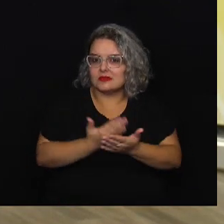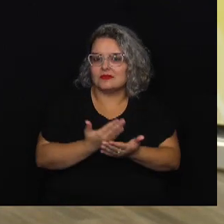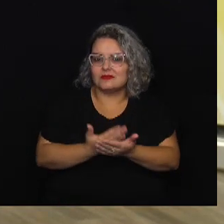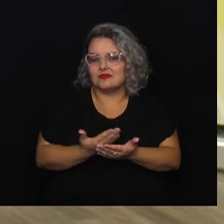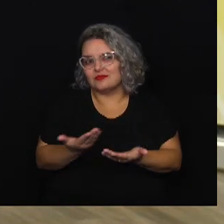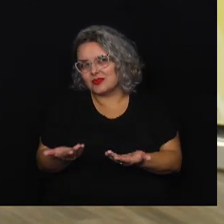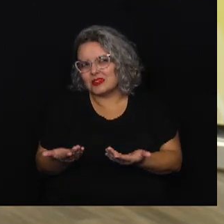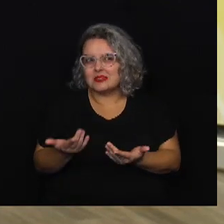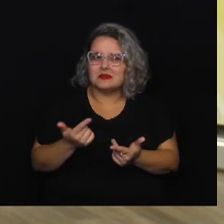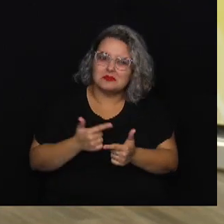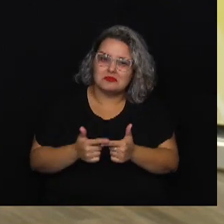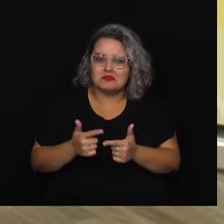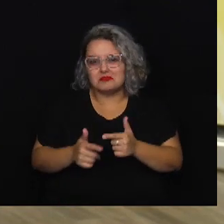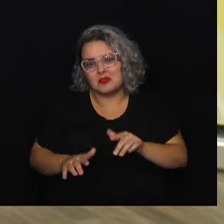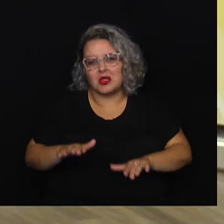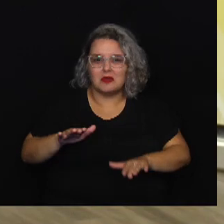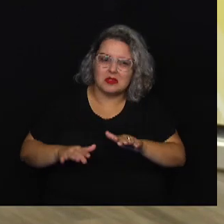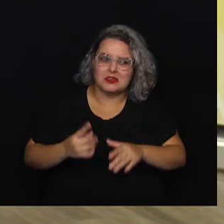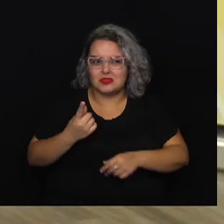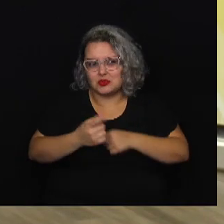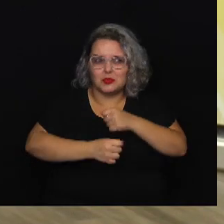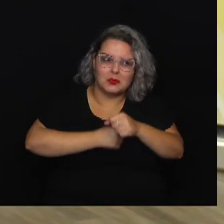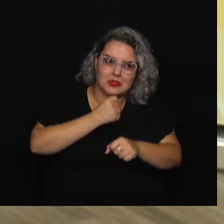de talvez 1 ano e meio?